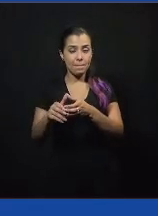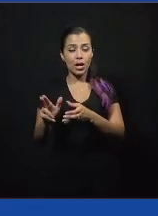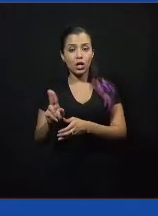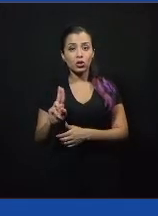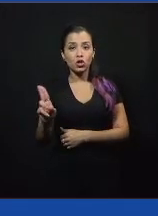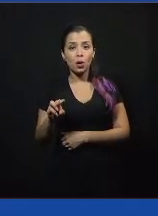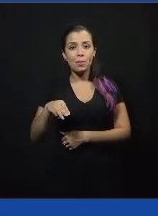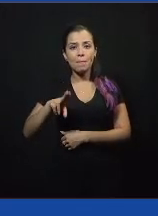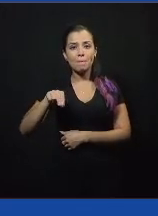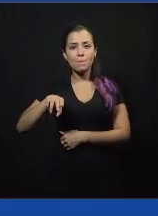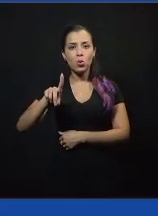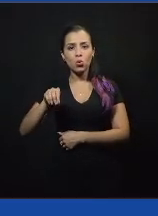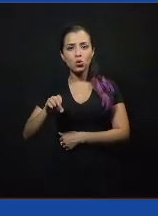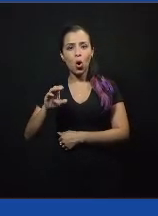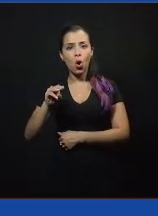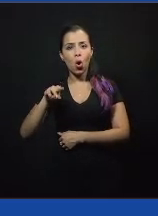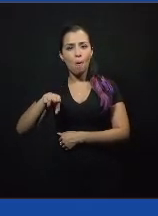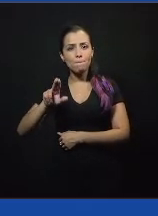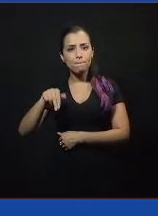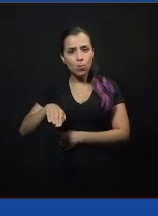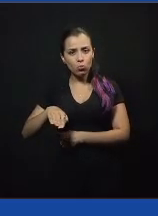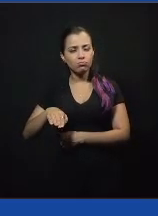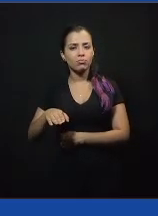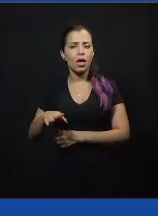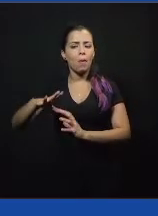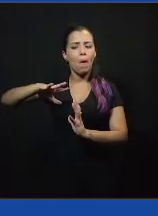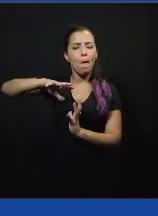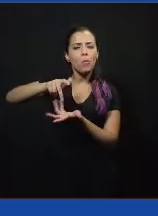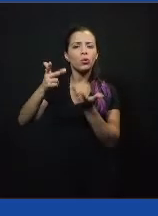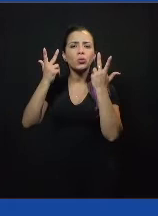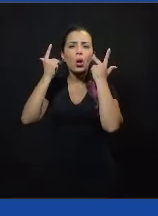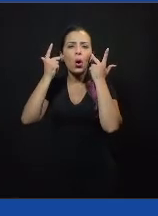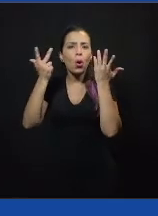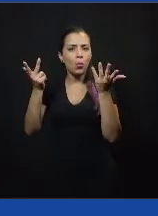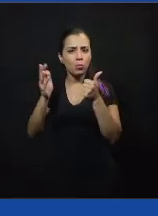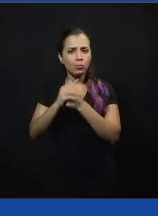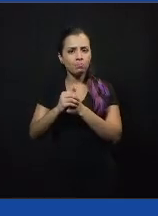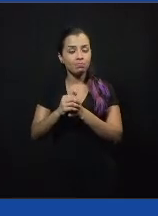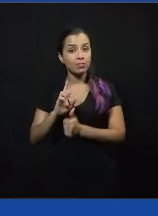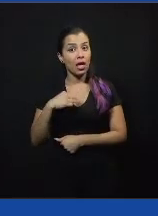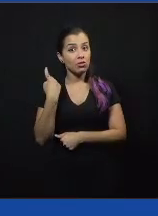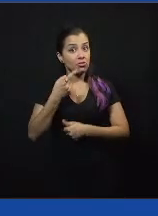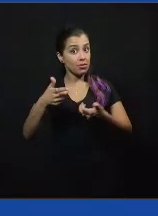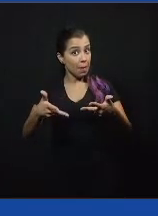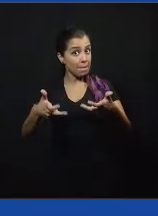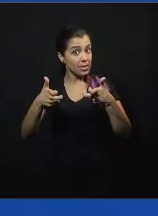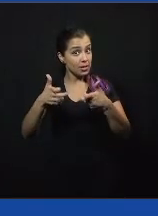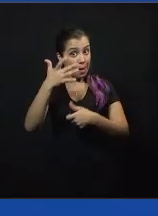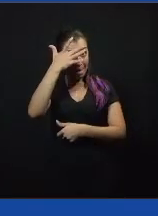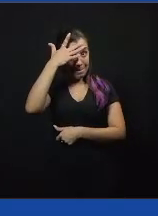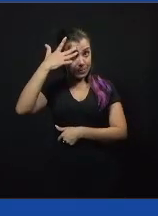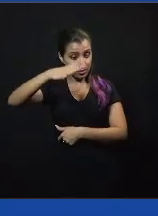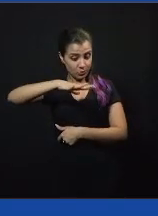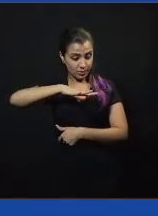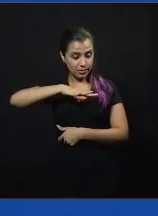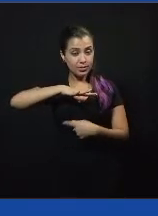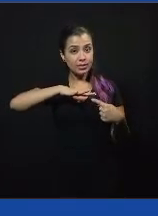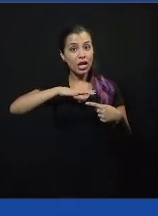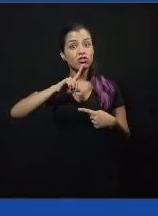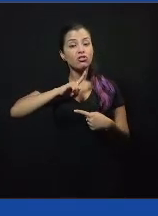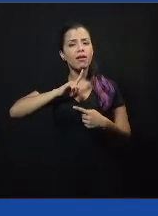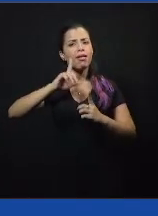jogar o meu grupo antes de começar a gente percebeu que as pessoas com deficiência da nossa cidade não era valorizada